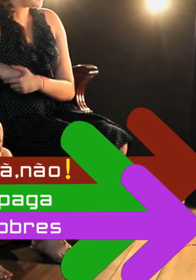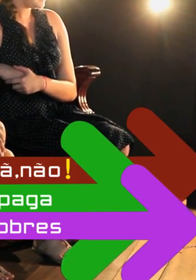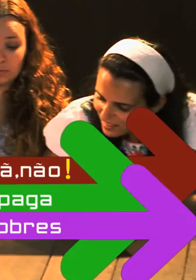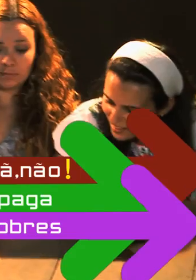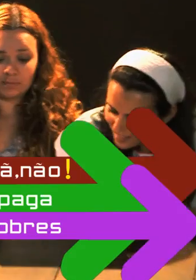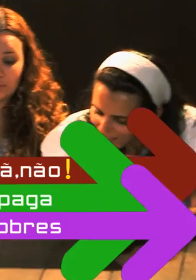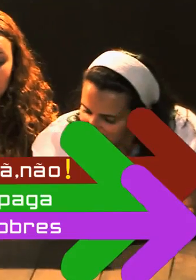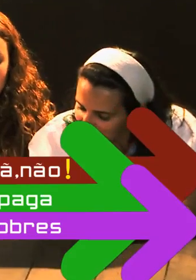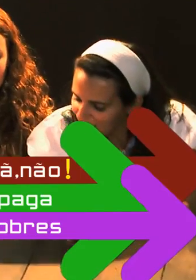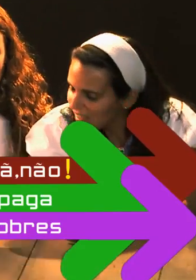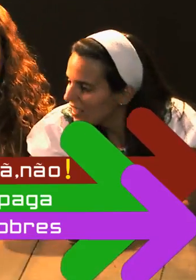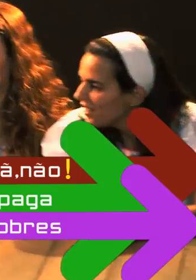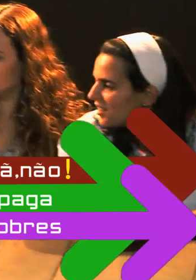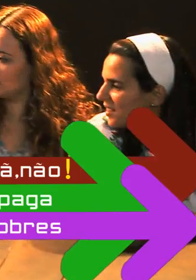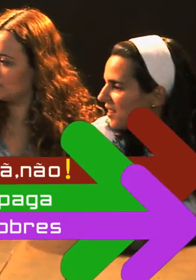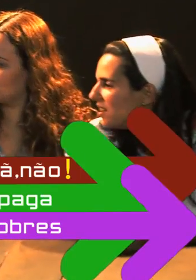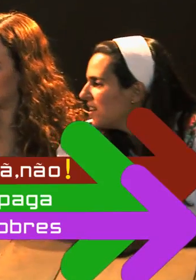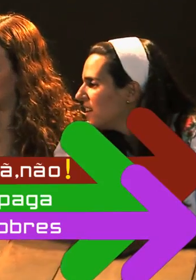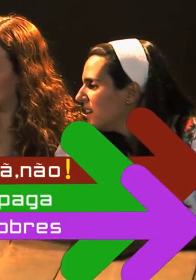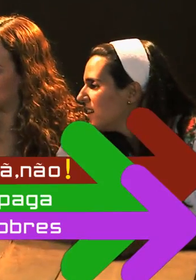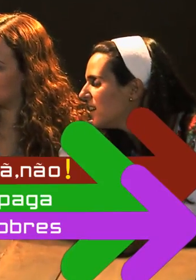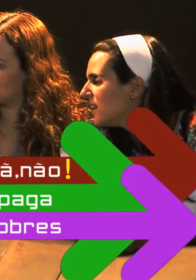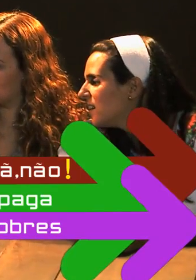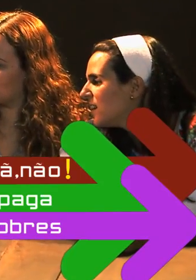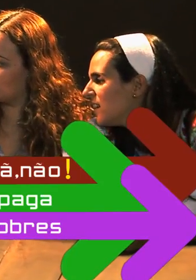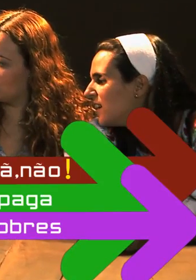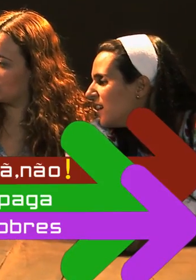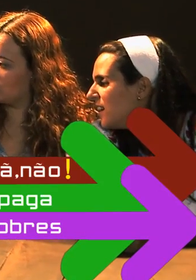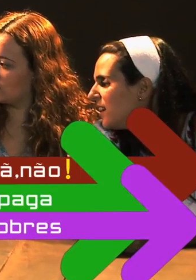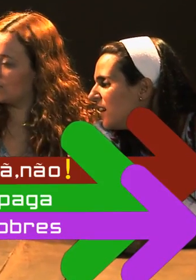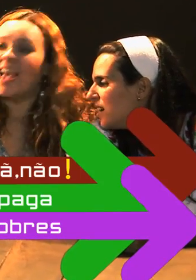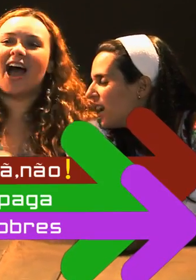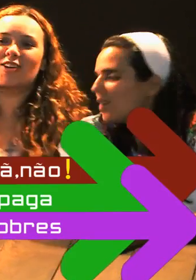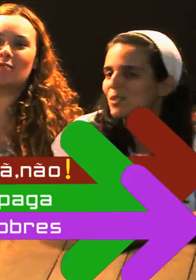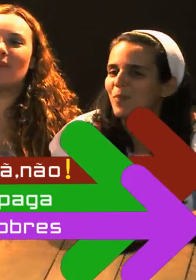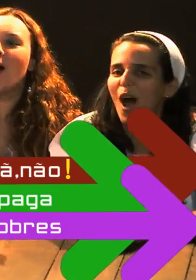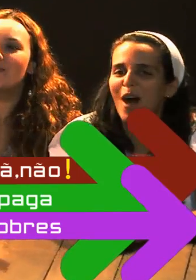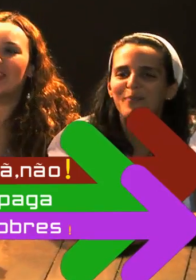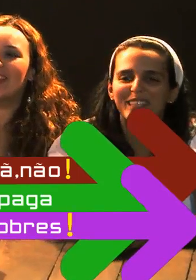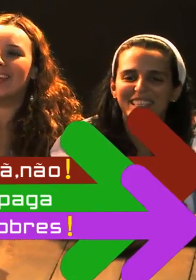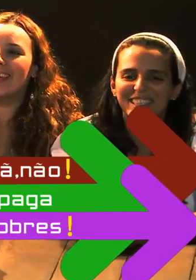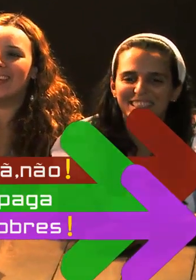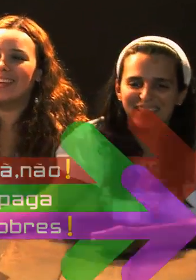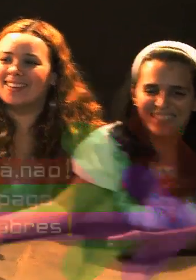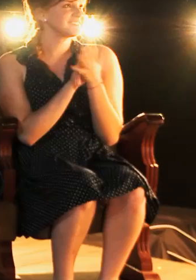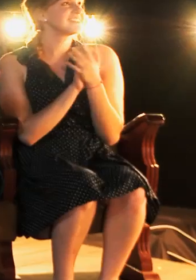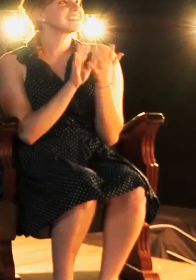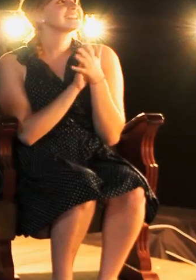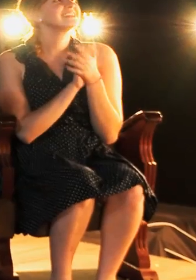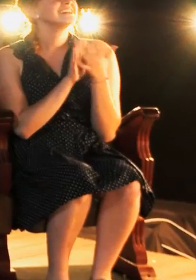jamais. Será paga a conta do alfaiate? Nada. Aos pobres!